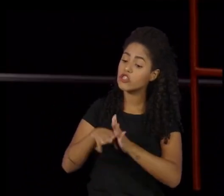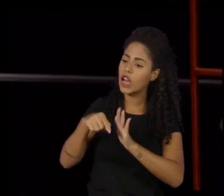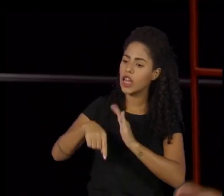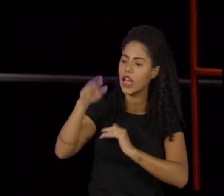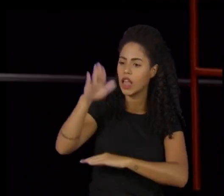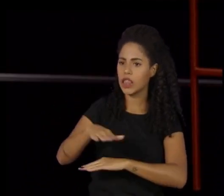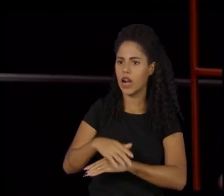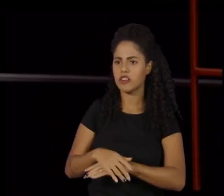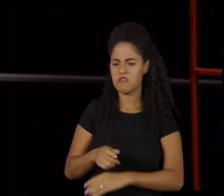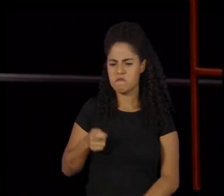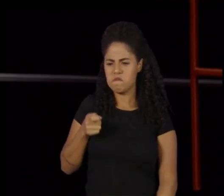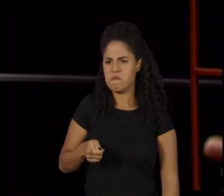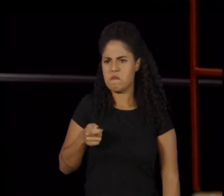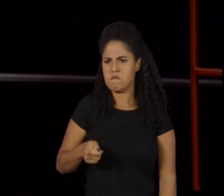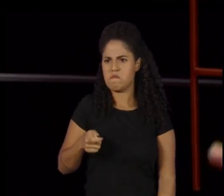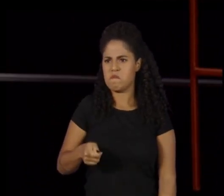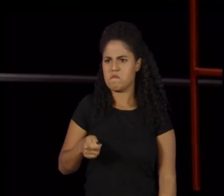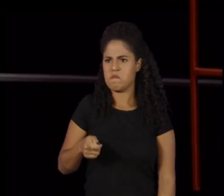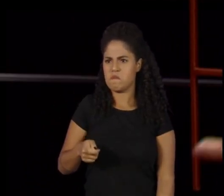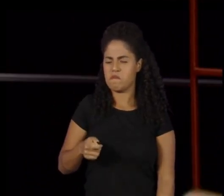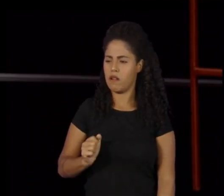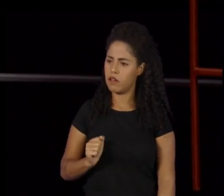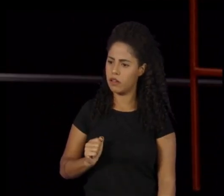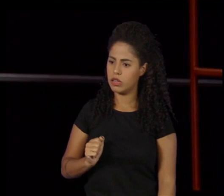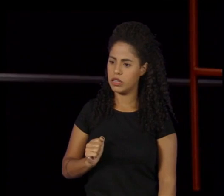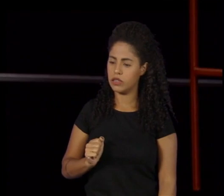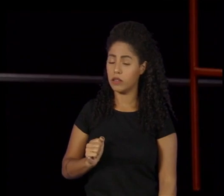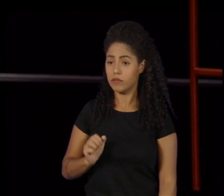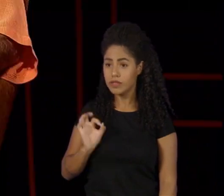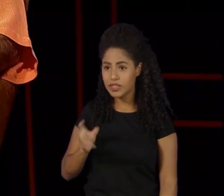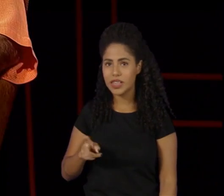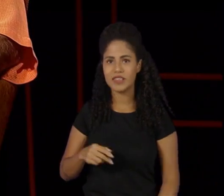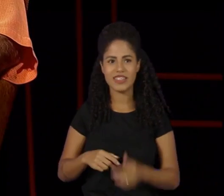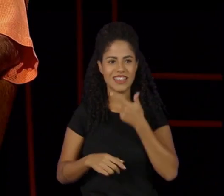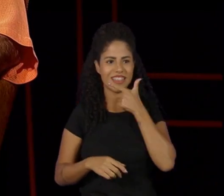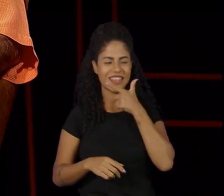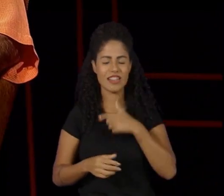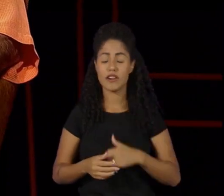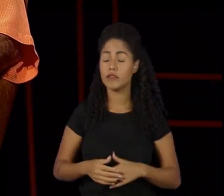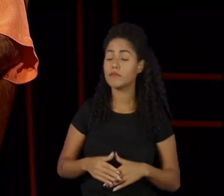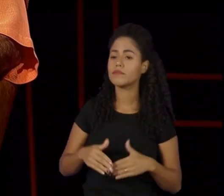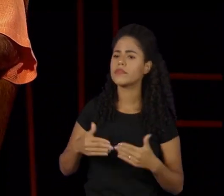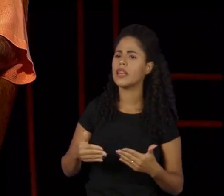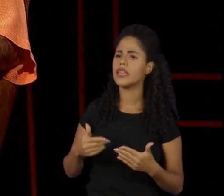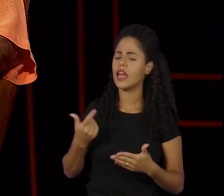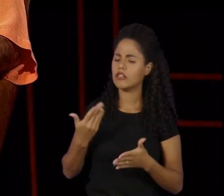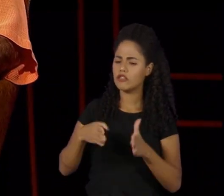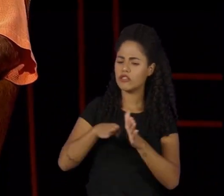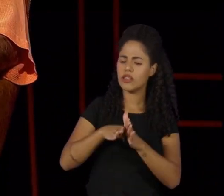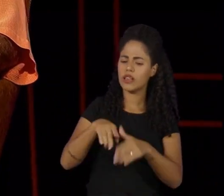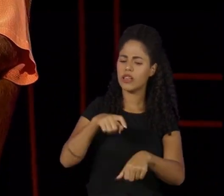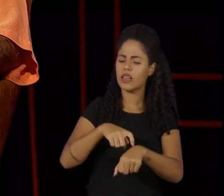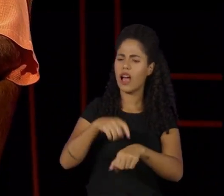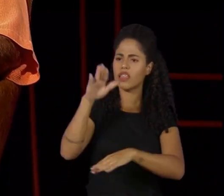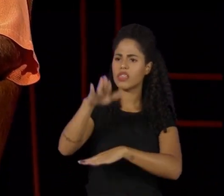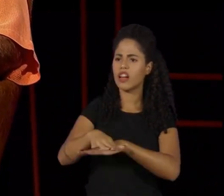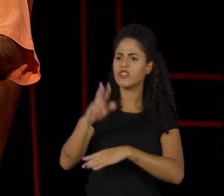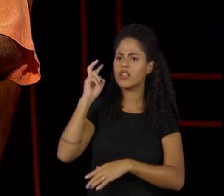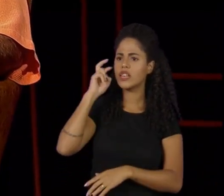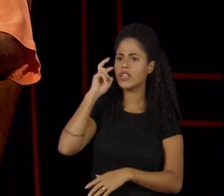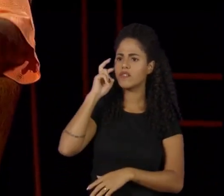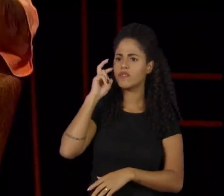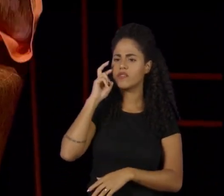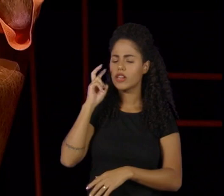era ditador, né? Aquela vozinha dele assim, você vai fazer. E aí chegamos na quinta-feira de tarde, eu e